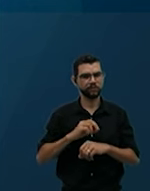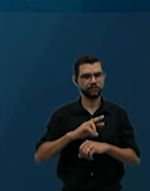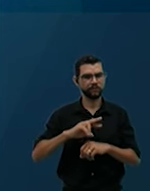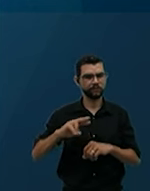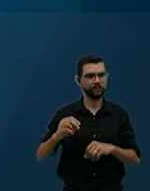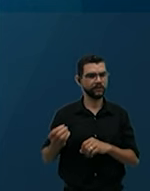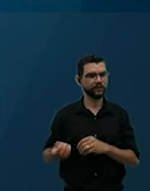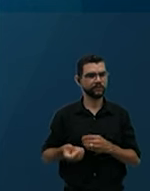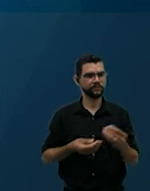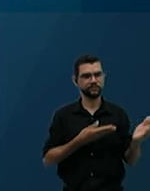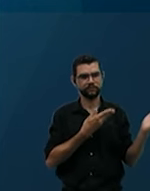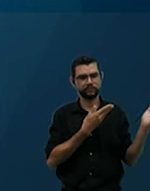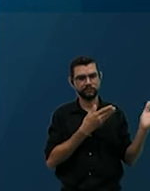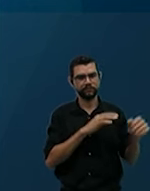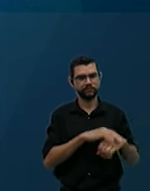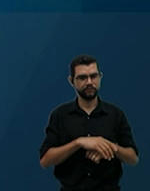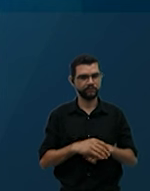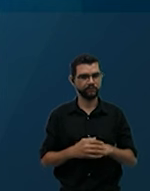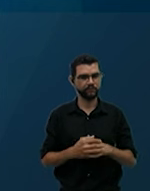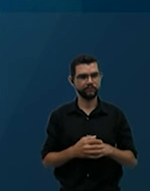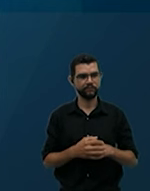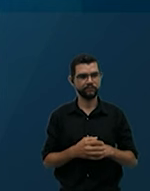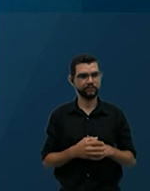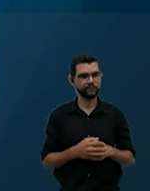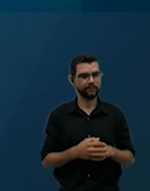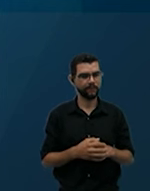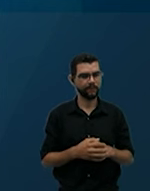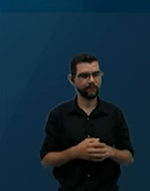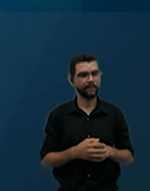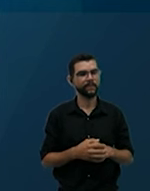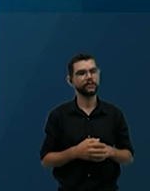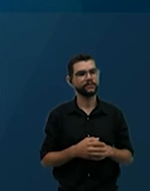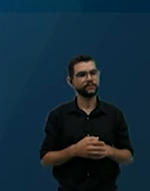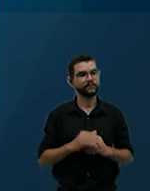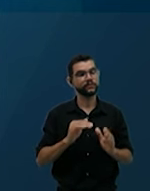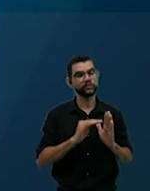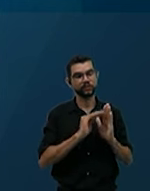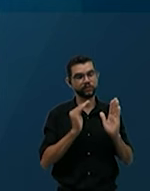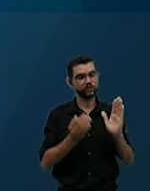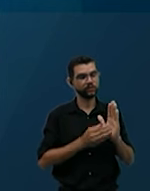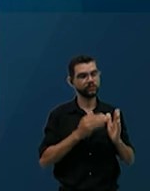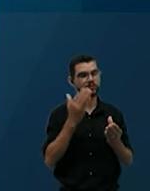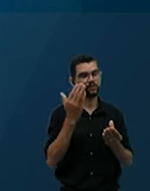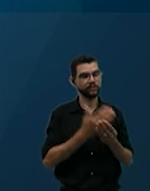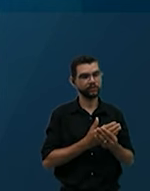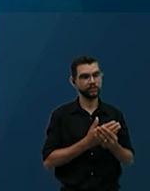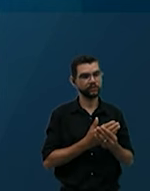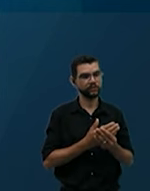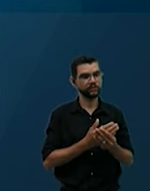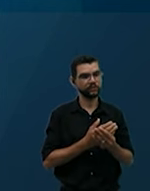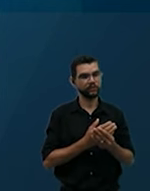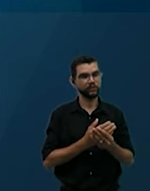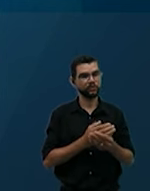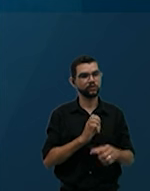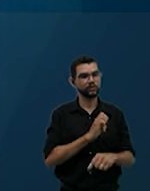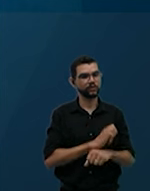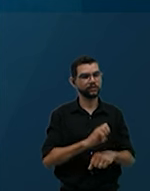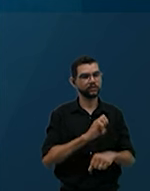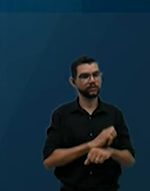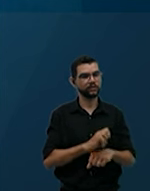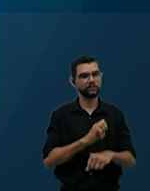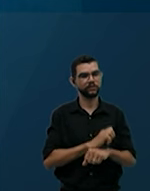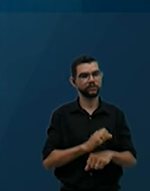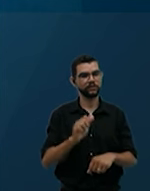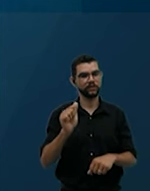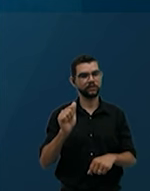1.961.284, 1.968.286, todos do estado de Alagoas, inscritos para sustentação oral. Doutora Camila